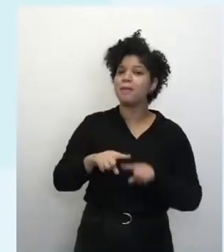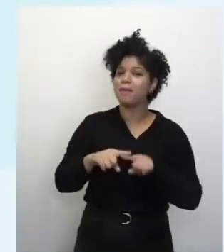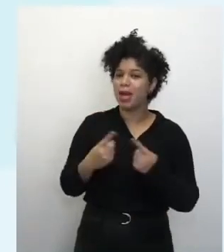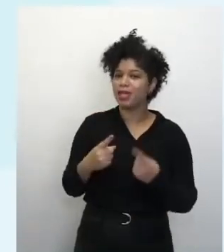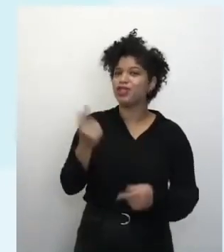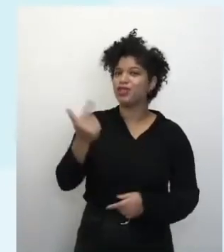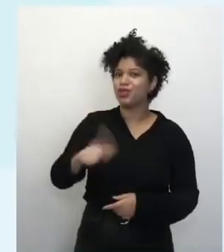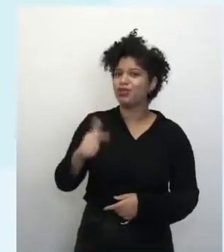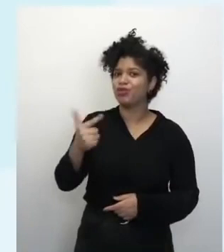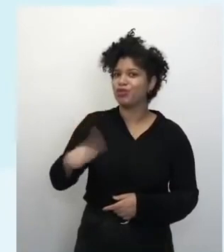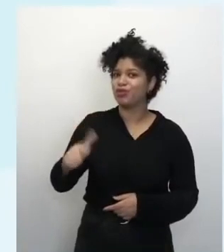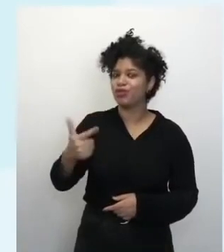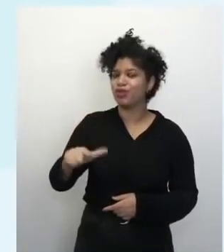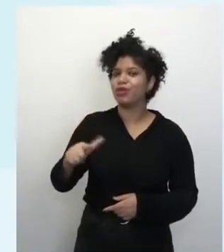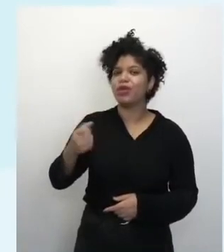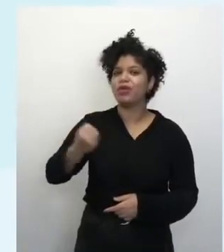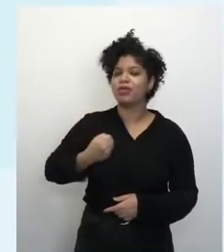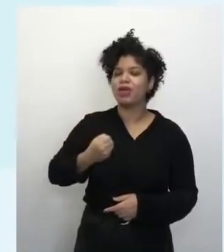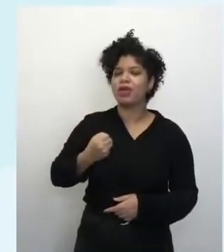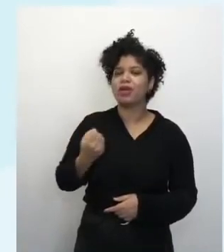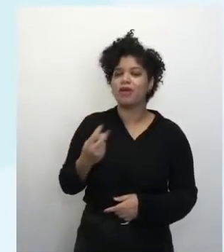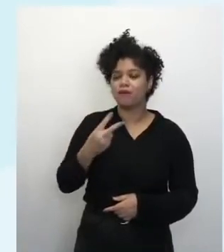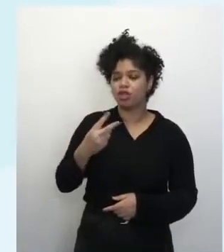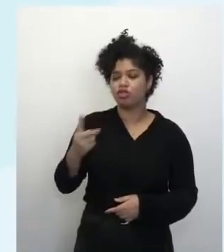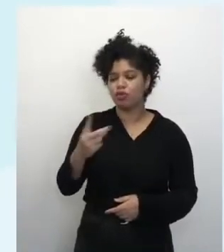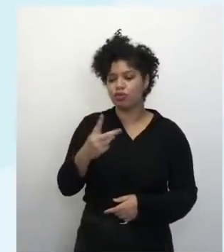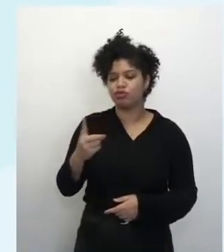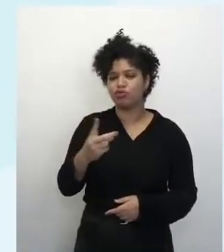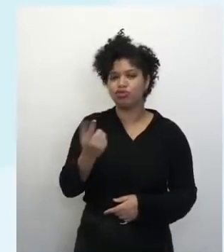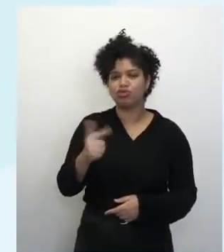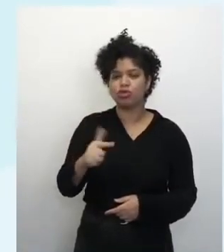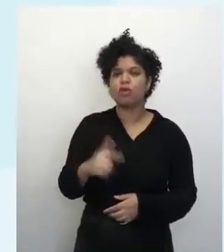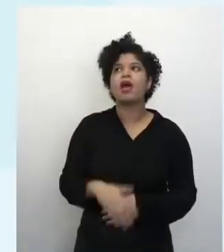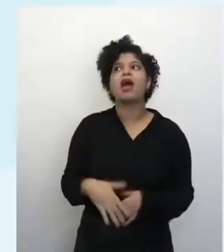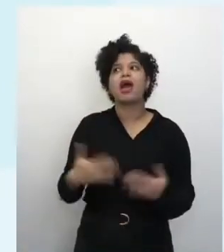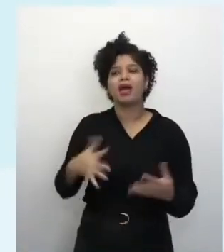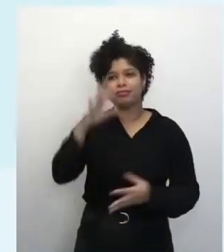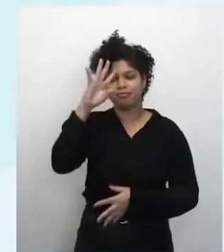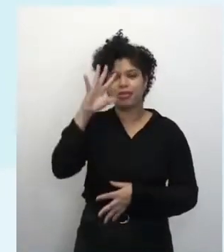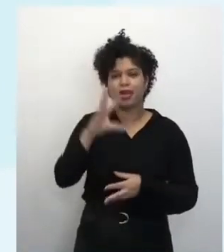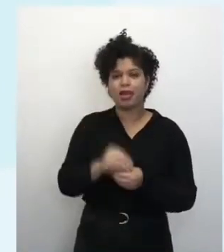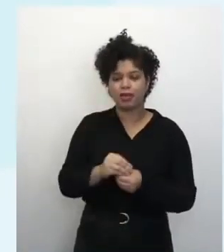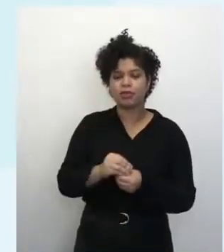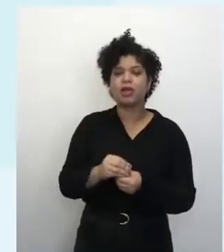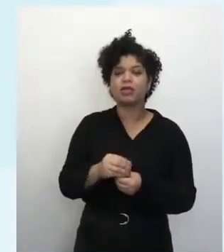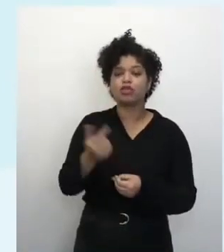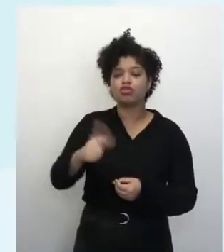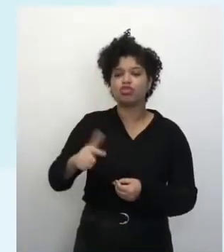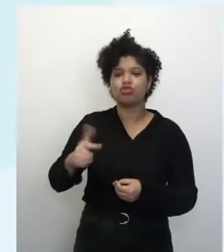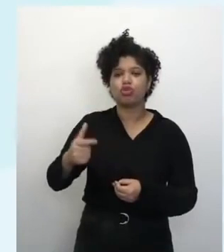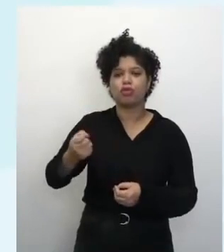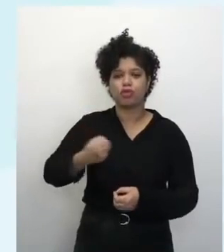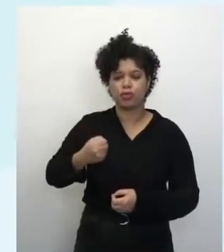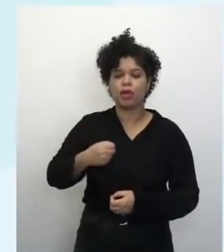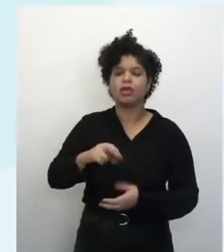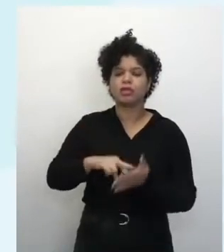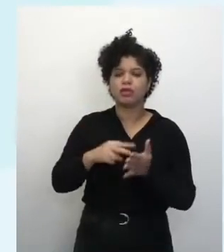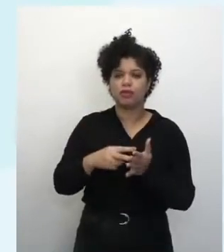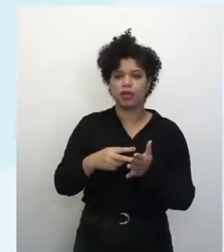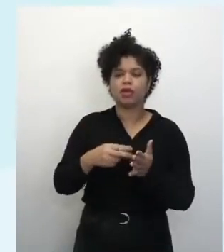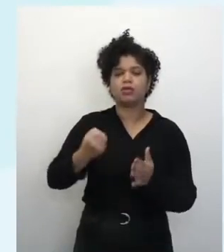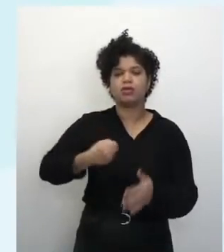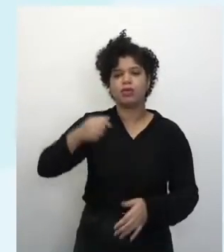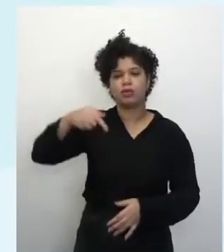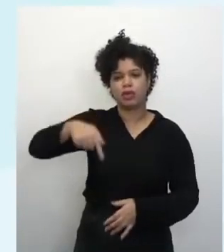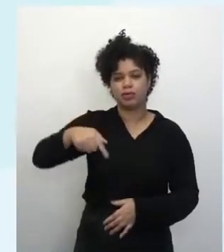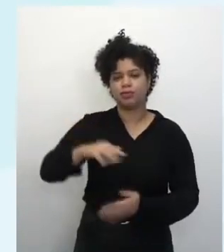está repetindo, 21. O meu período é 21. Ah, então esse é uma dízima periódica. Então, ele é racional. Então,